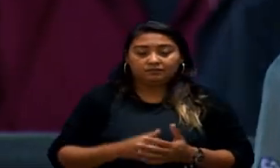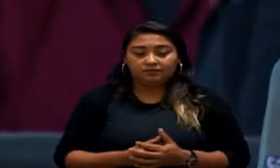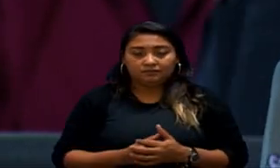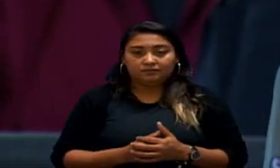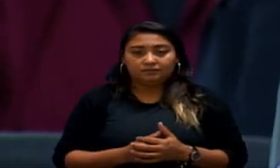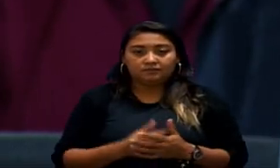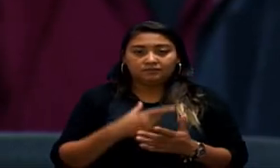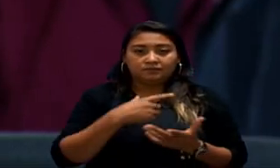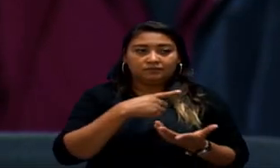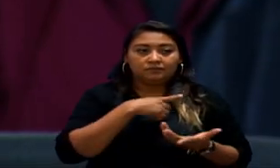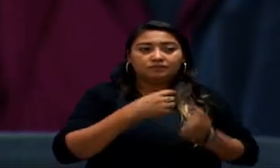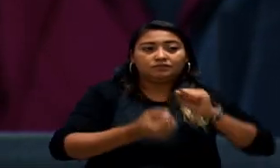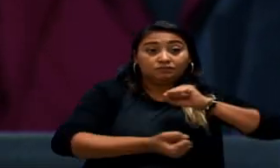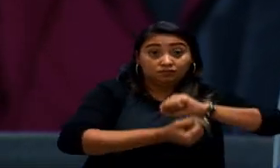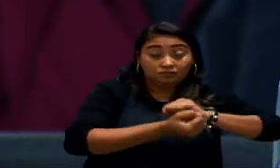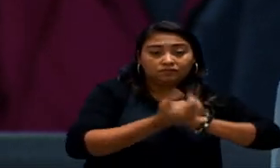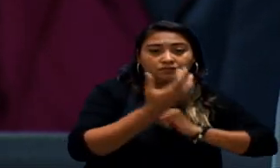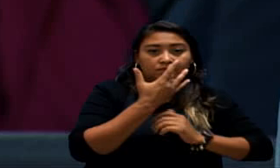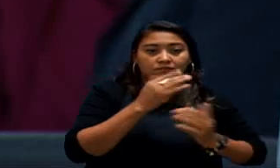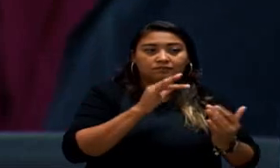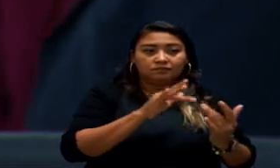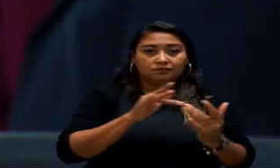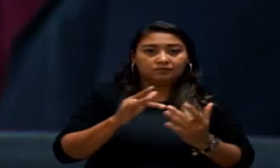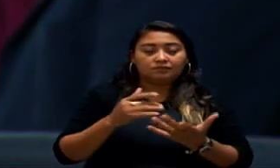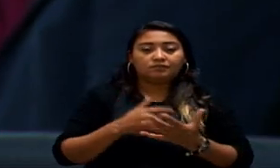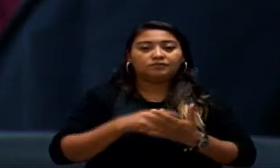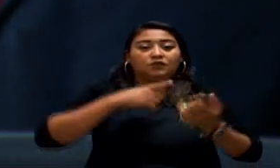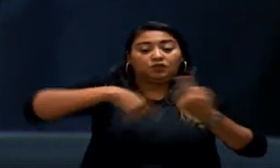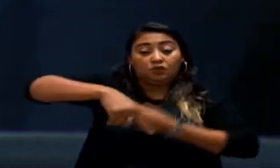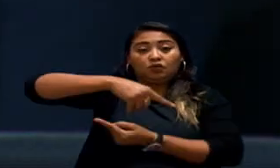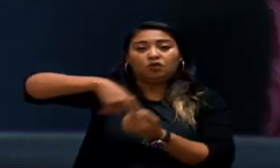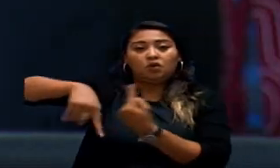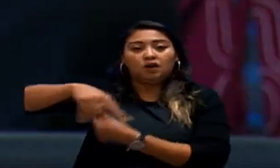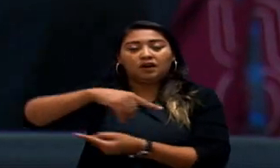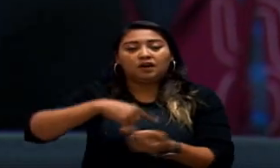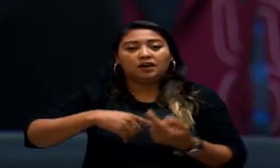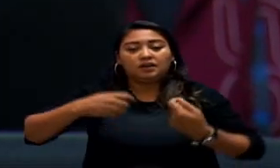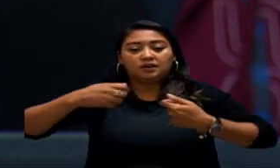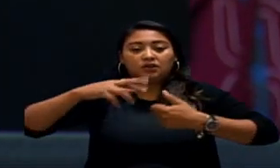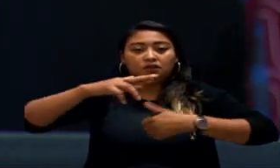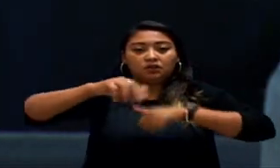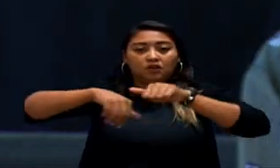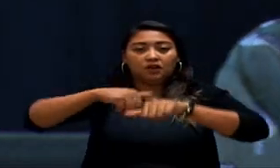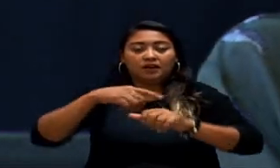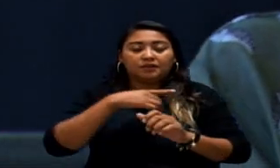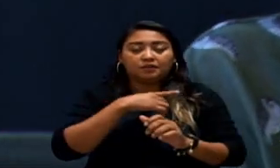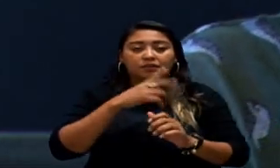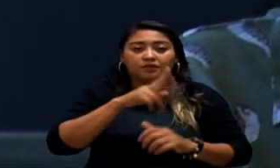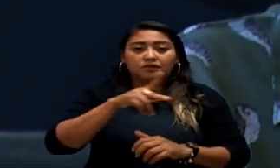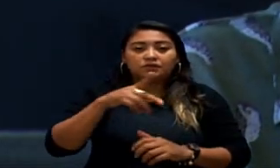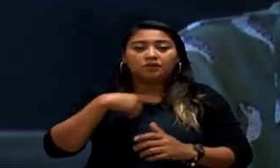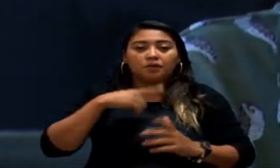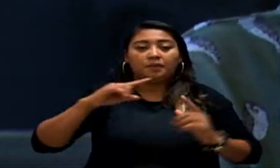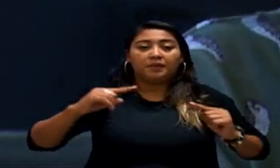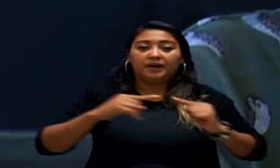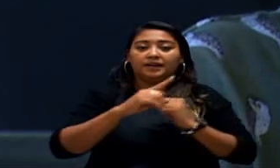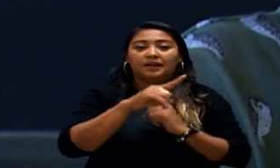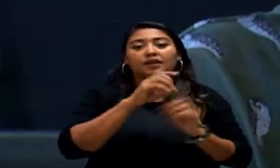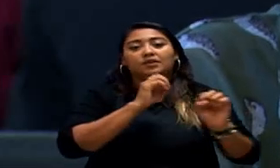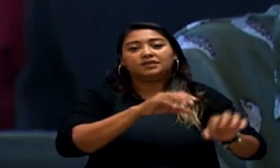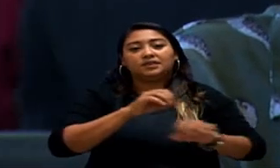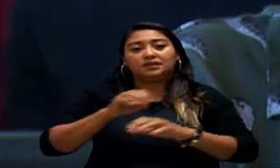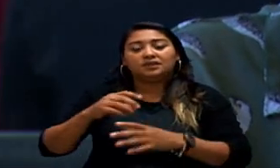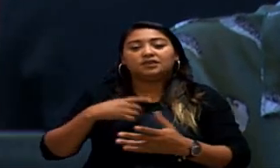ter uma familiaridade, porque se tem troca rotativa dos professores, vai impactar diretamente o ensino desse aluno. Eu